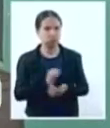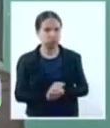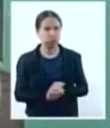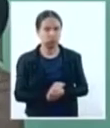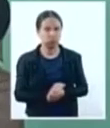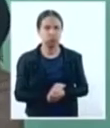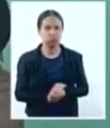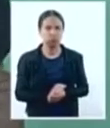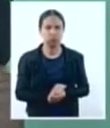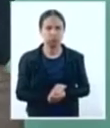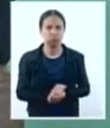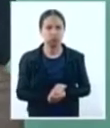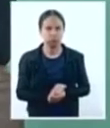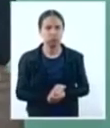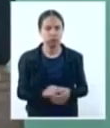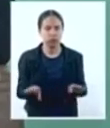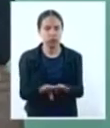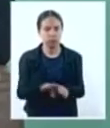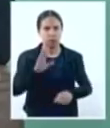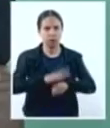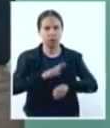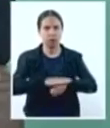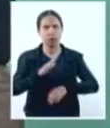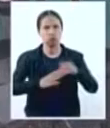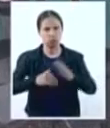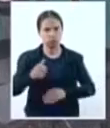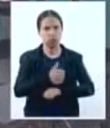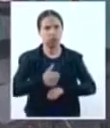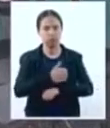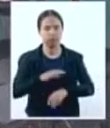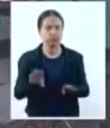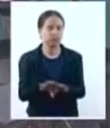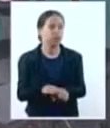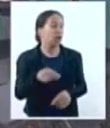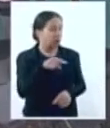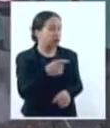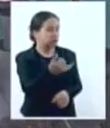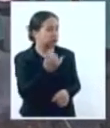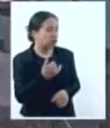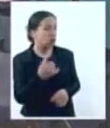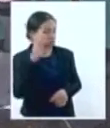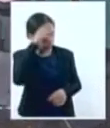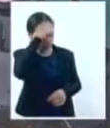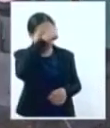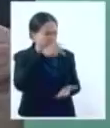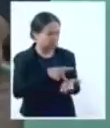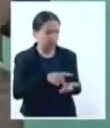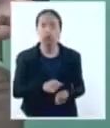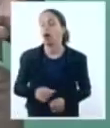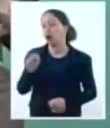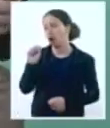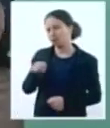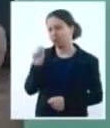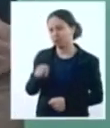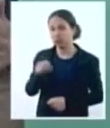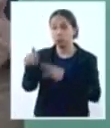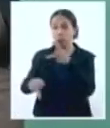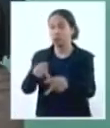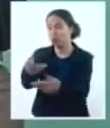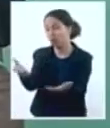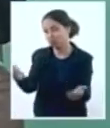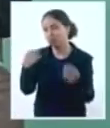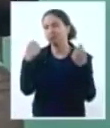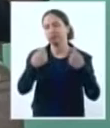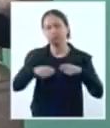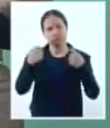reduzida esfera de competência também. Mas igual você estava falando, então era difícil, né? Isso era uma demanda da população. E aí